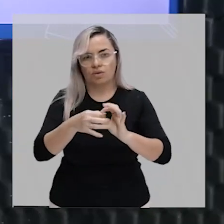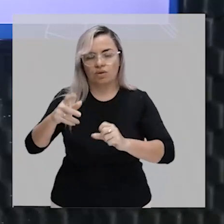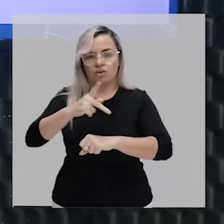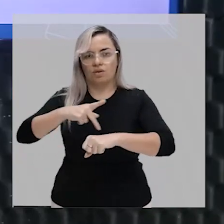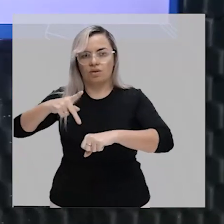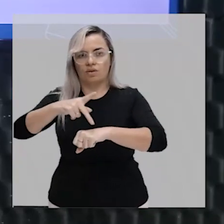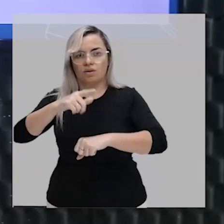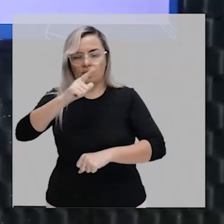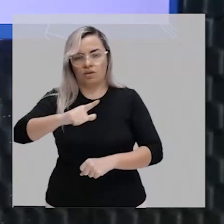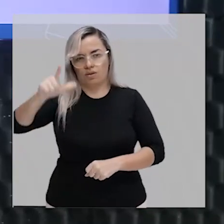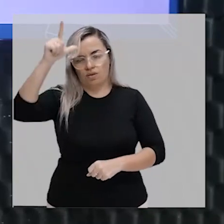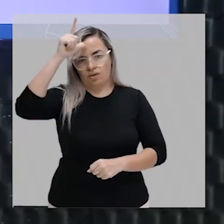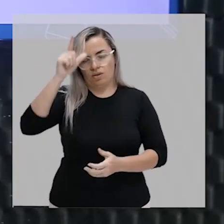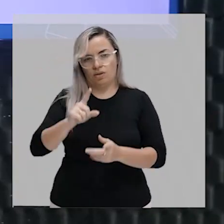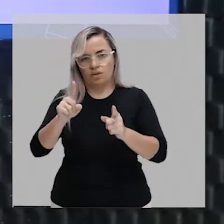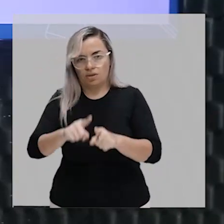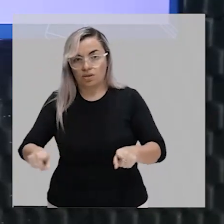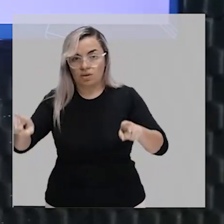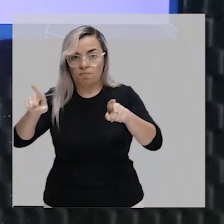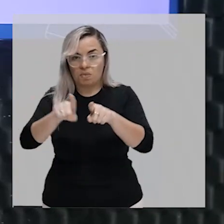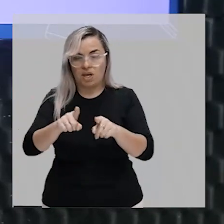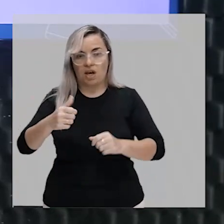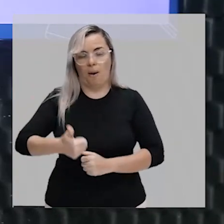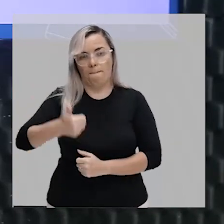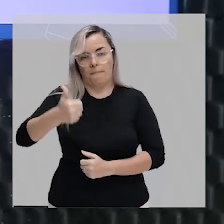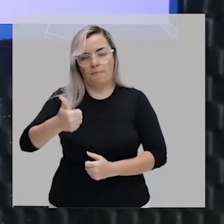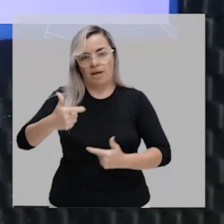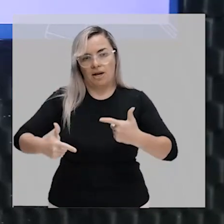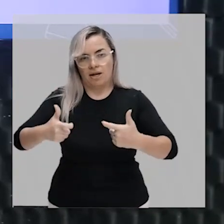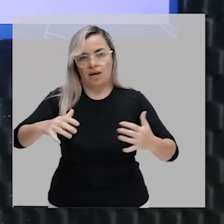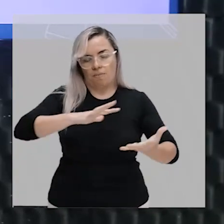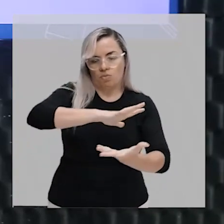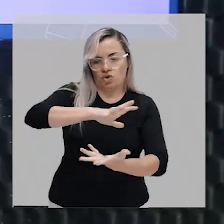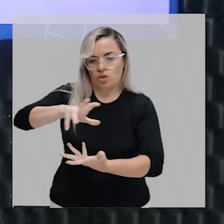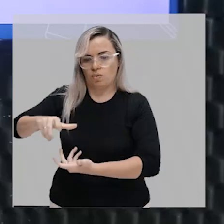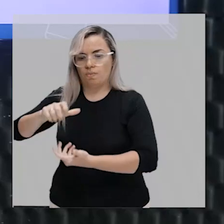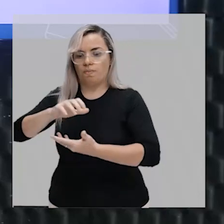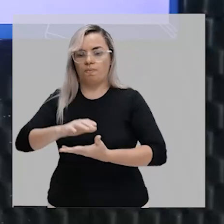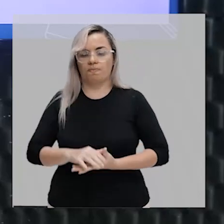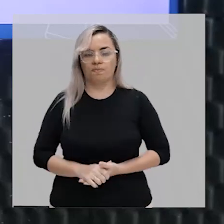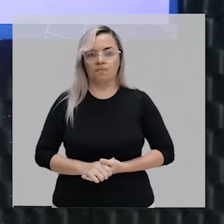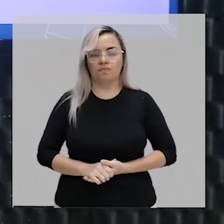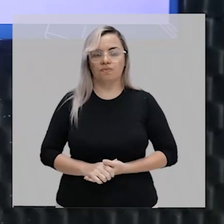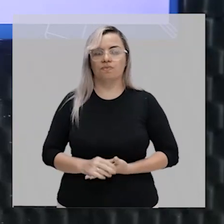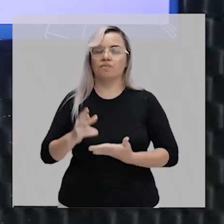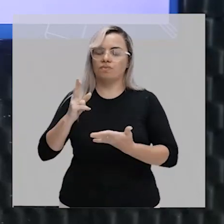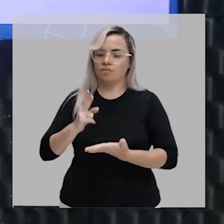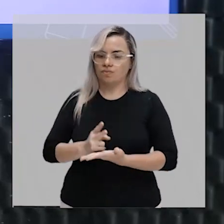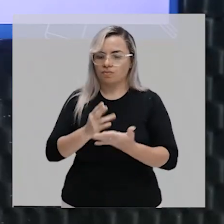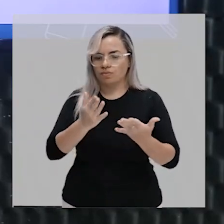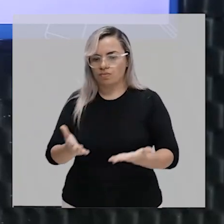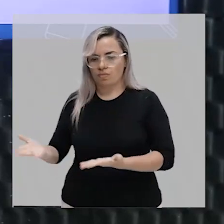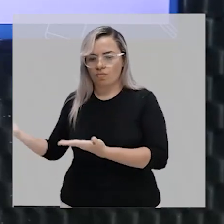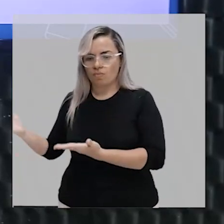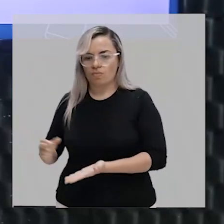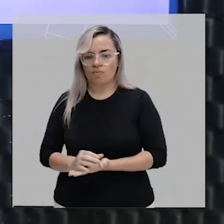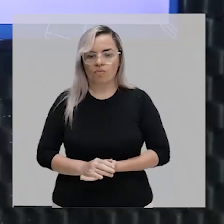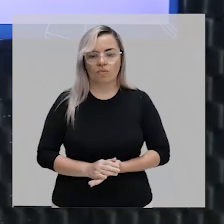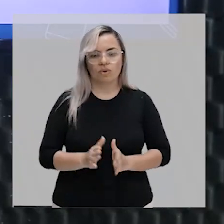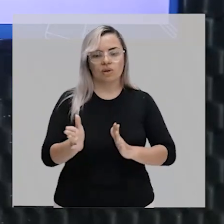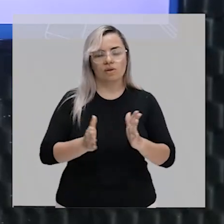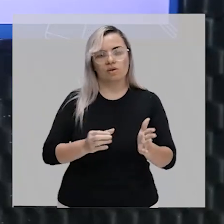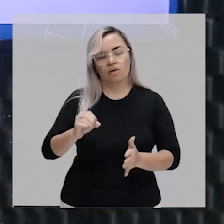Guerra Mundial. Vamos ver o que ele continua nos falando. É o período do imperialismo,